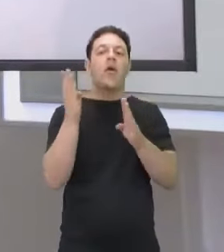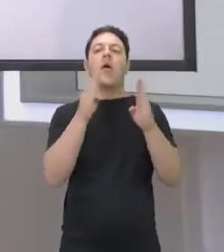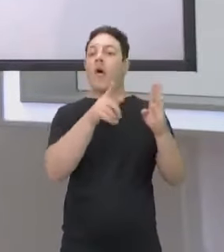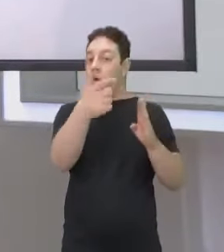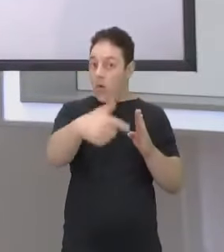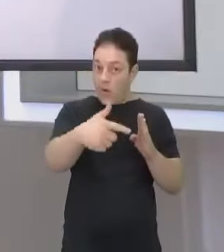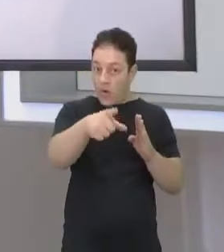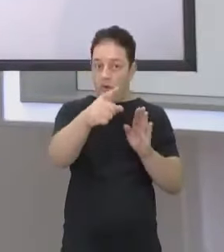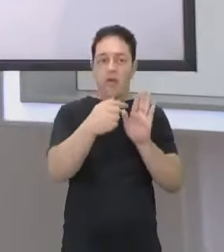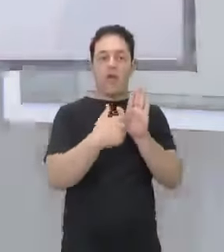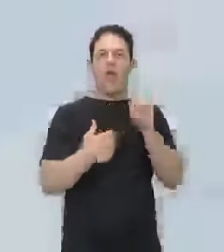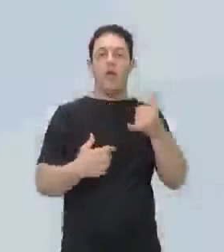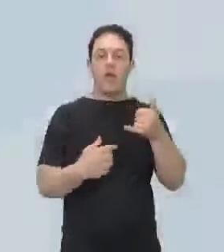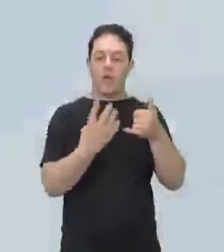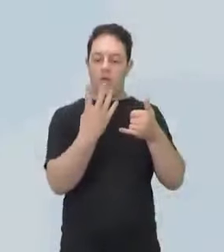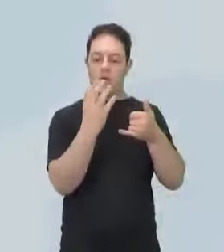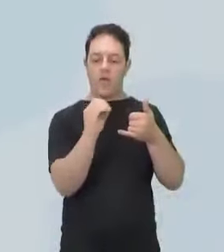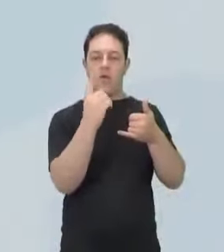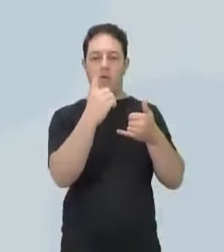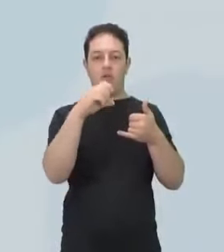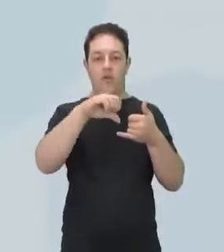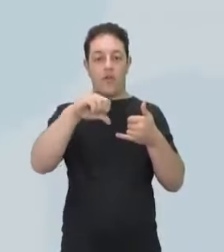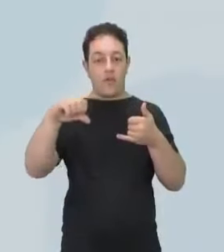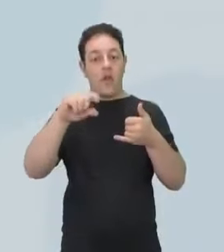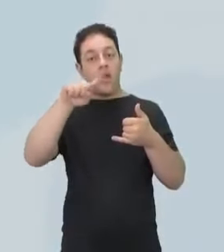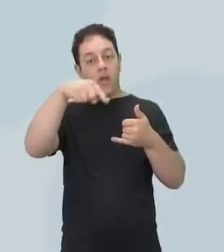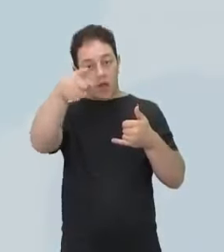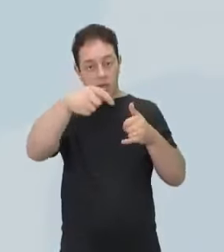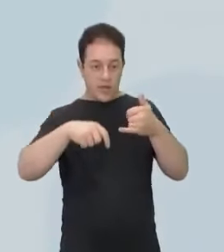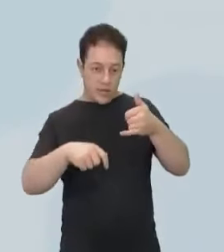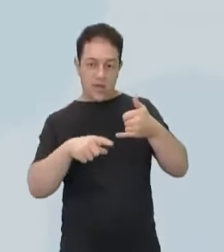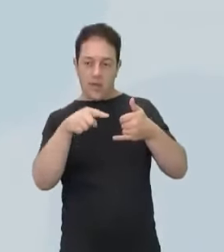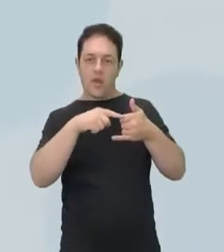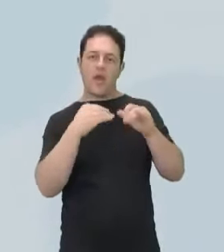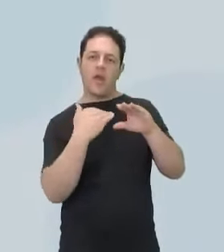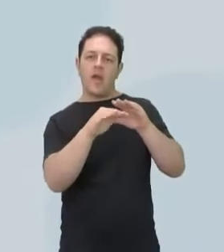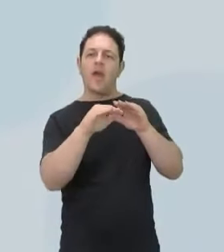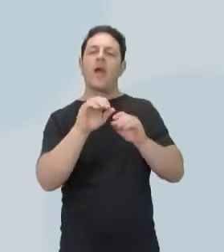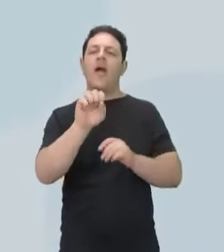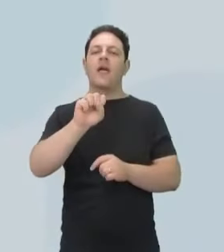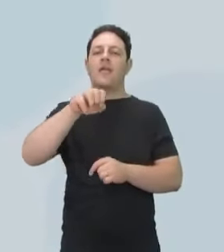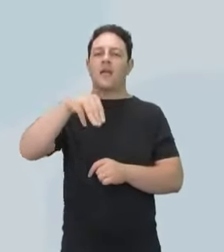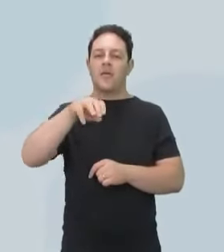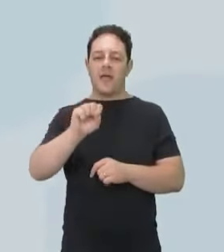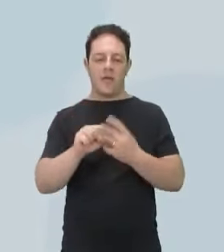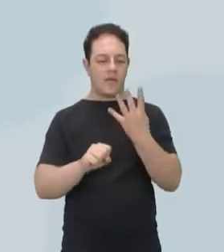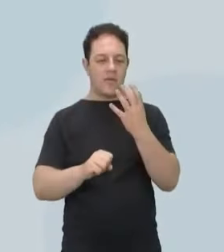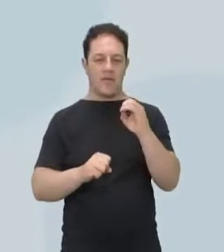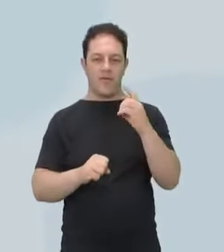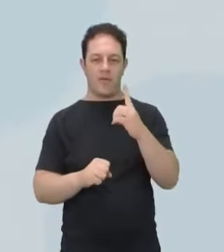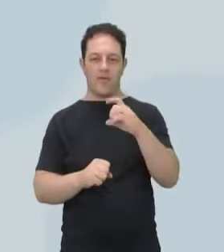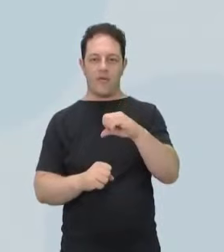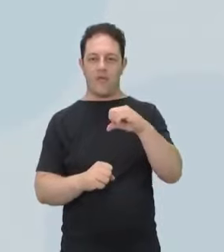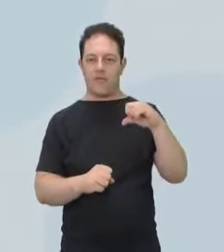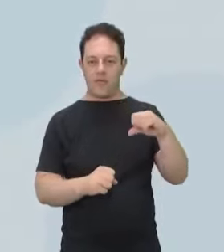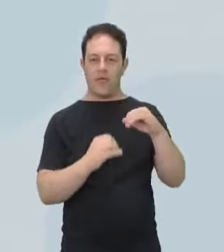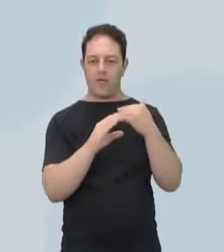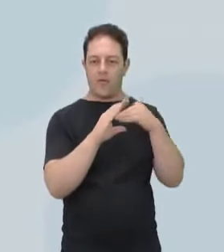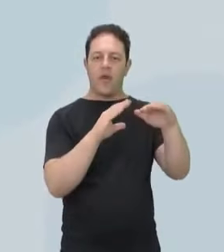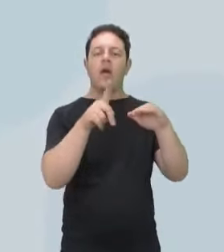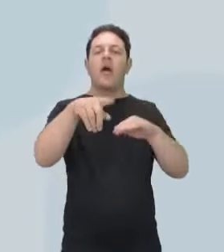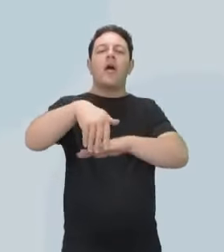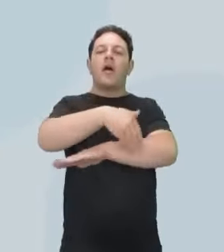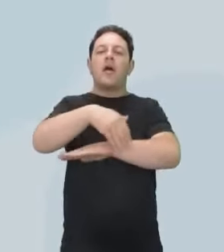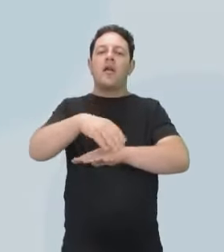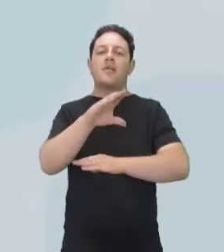tem o 40199... depois pega o celular, manda uma mensagem SMS para 40199 com o seu